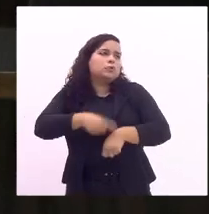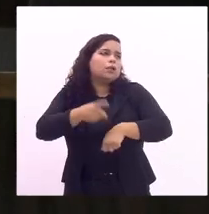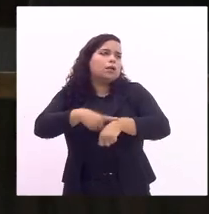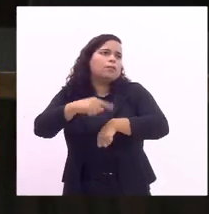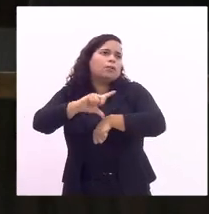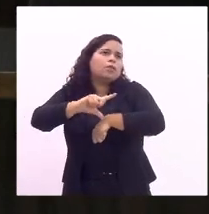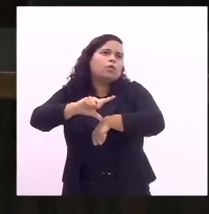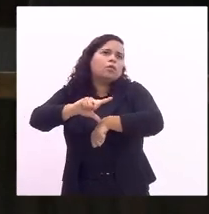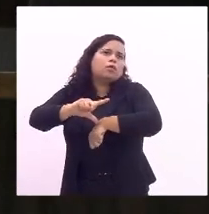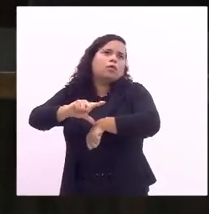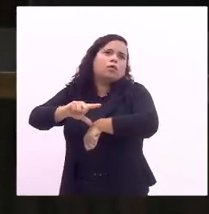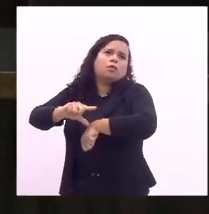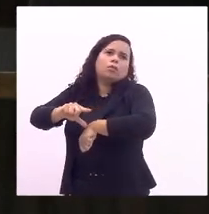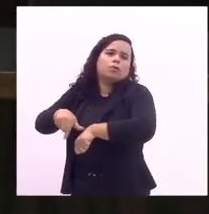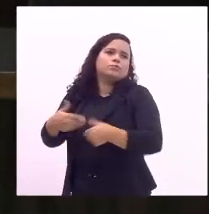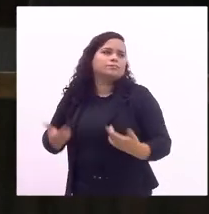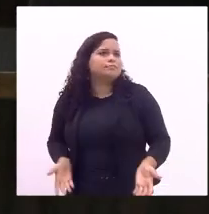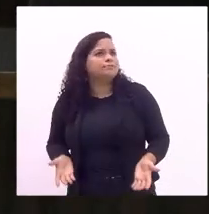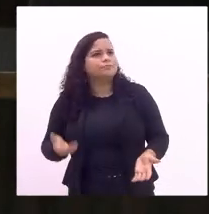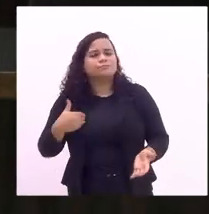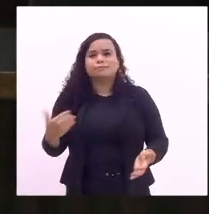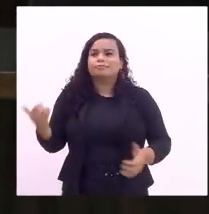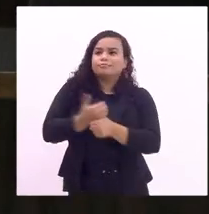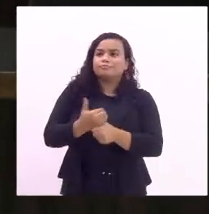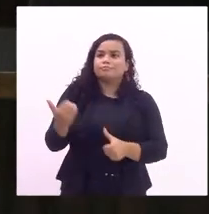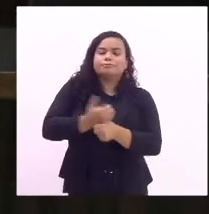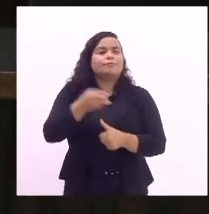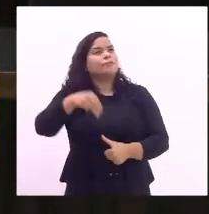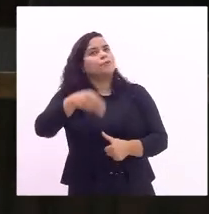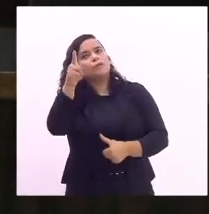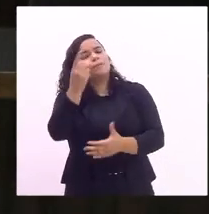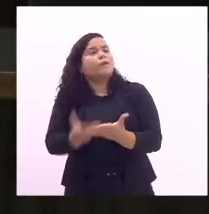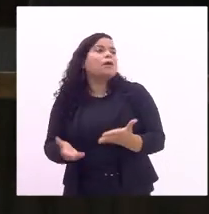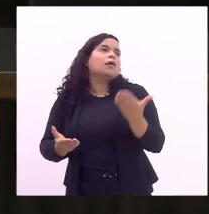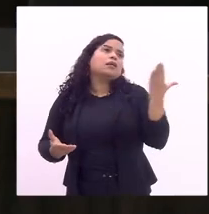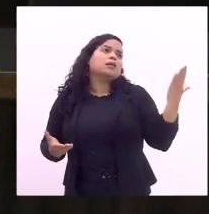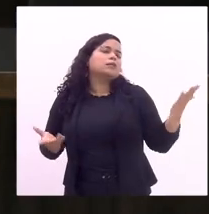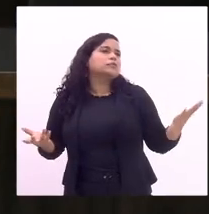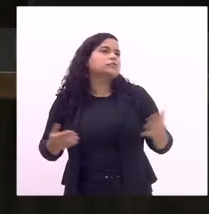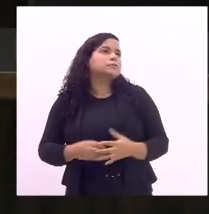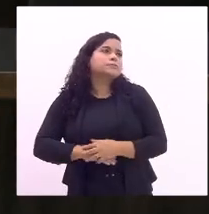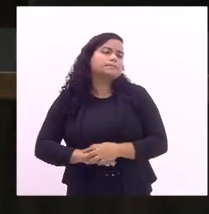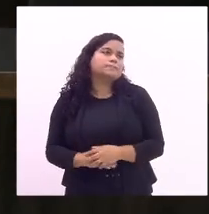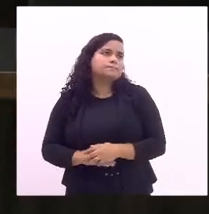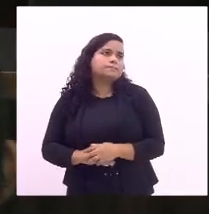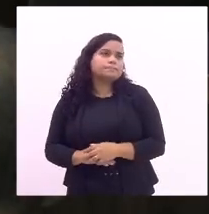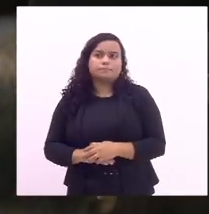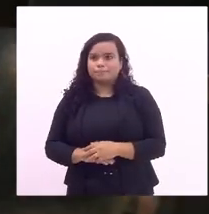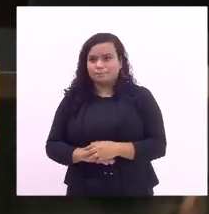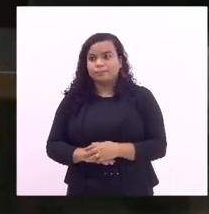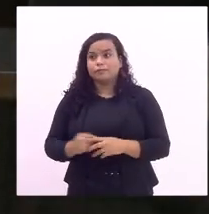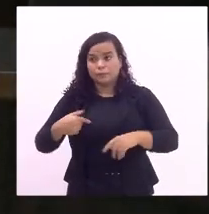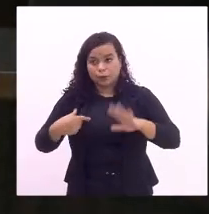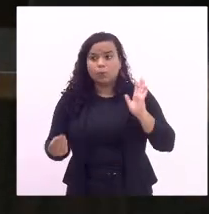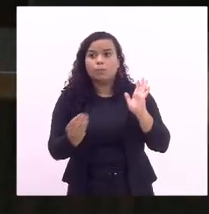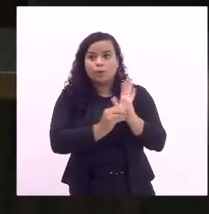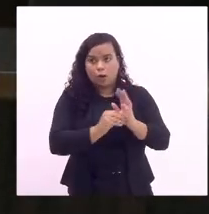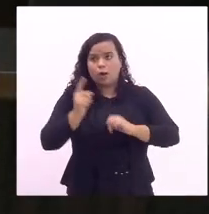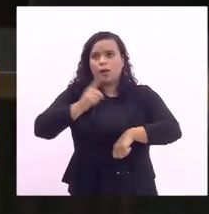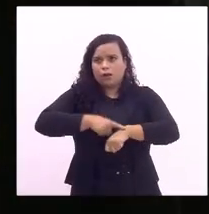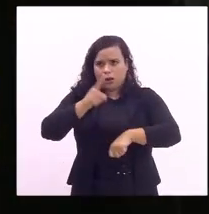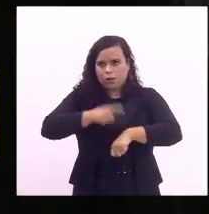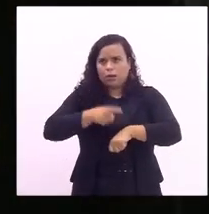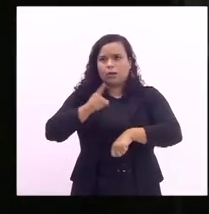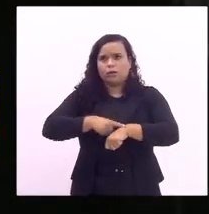passando e eu tenho que repor os minutos que ela está perdendo. Eu vou botar aqui o horário, deputada Tia Ju,